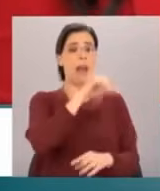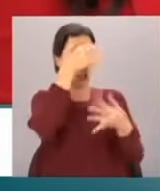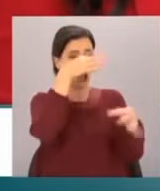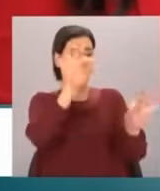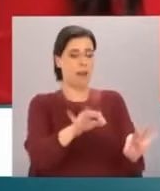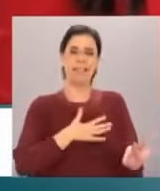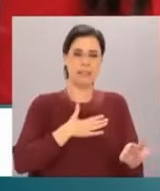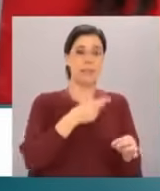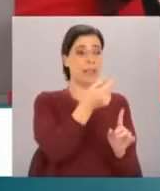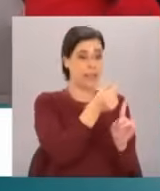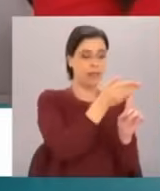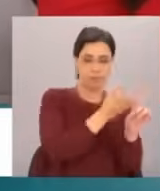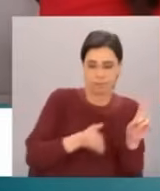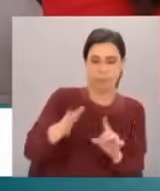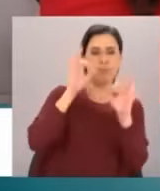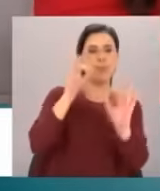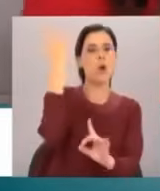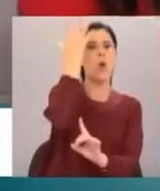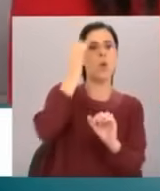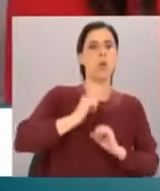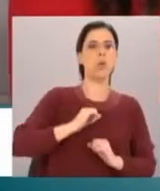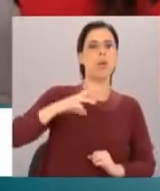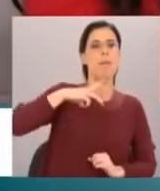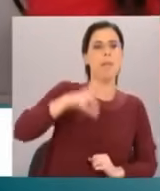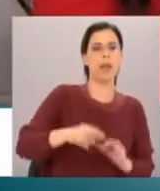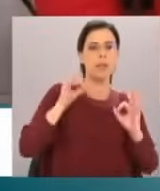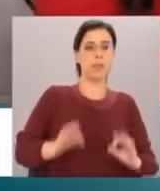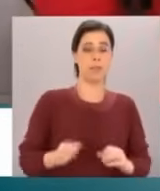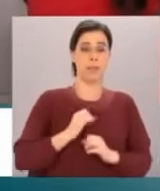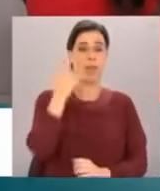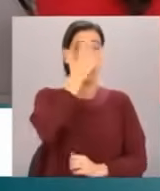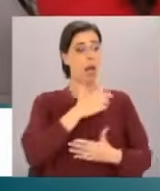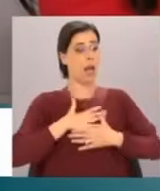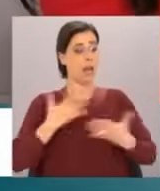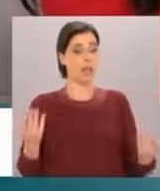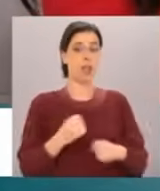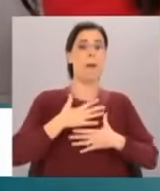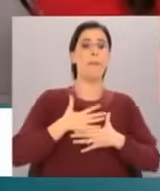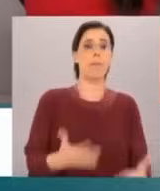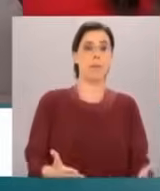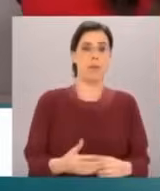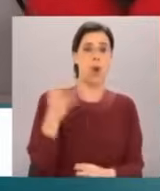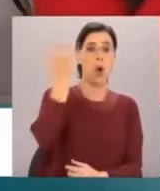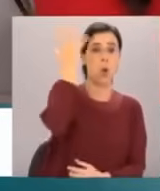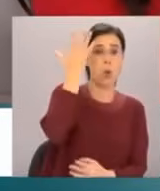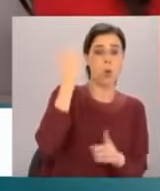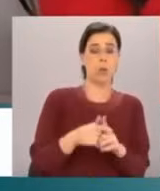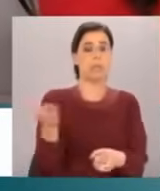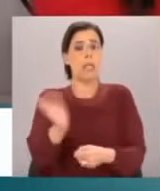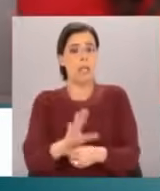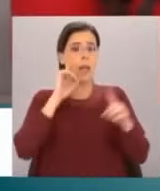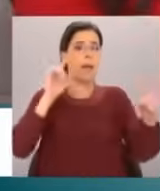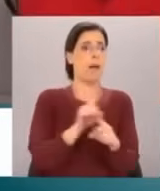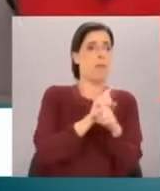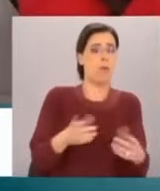setor e psicanálise em por exemplo para a verdadeira cultura do nosso país porque os nossos artistas os profissionais do setor da cultura do cinema